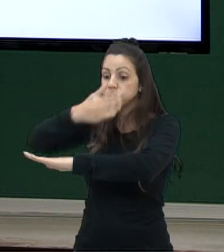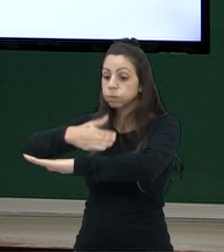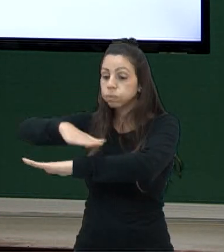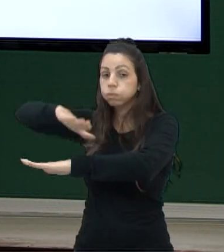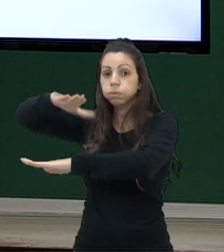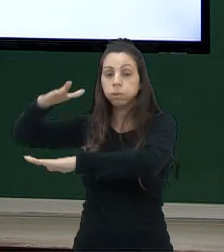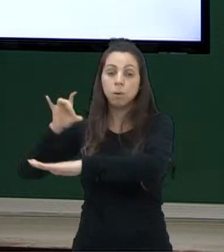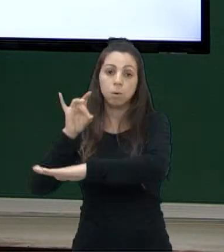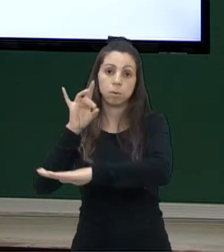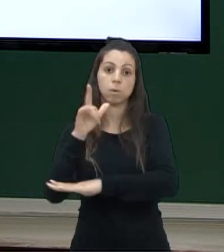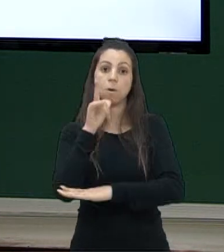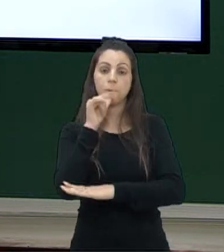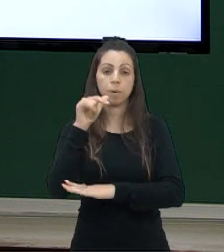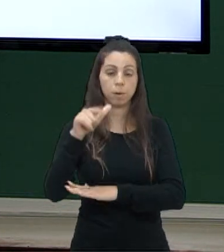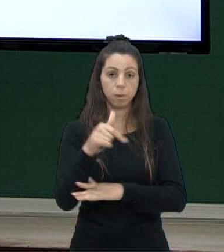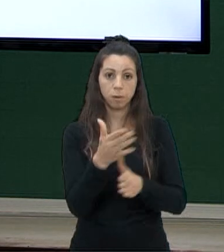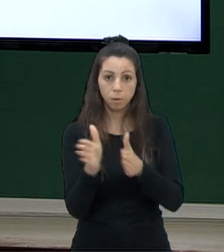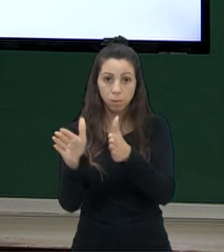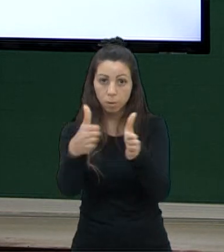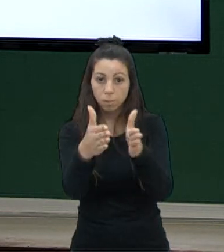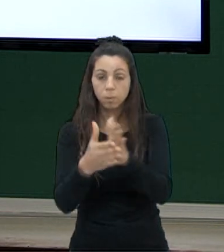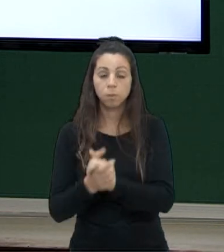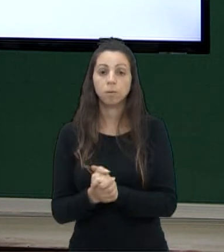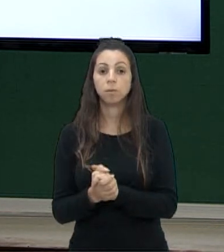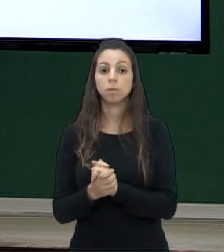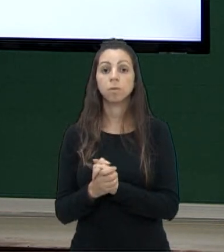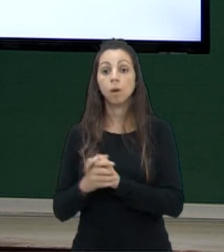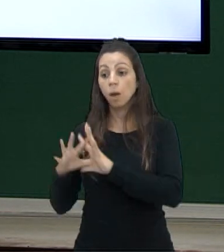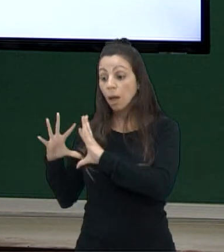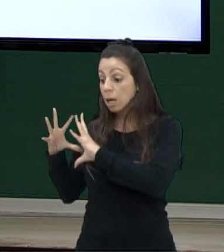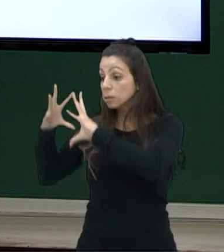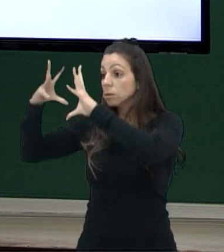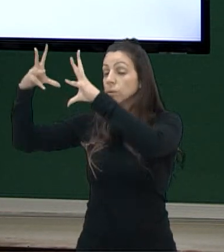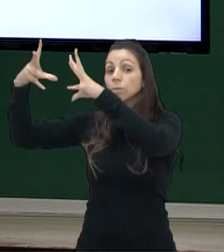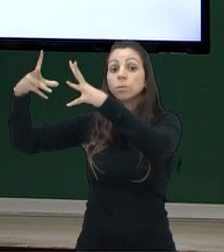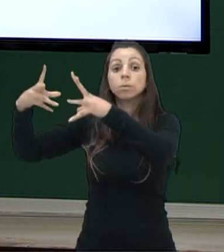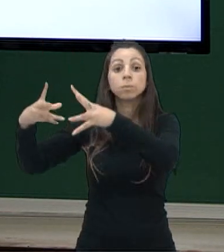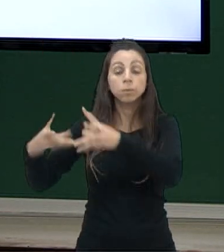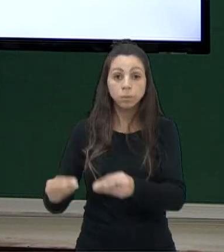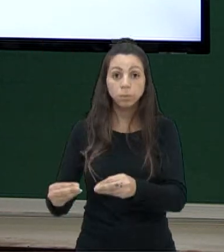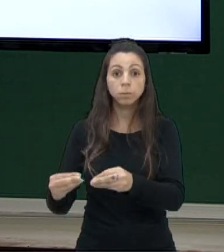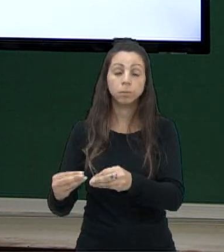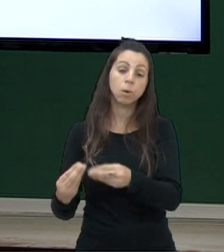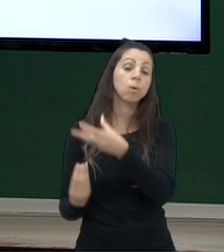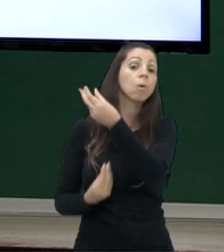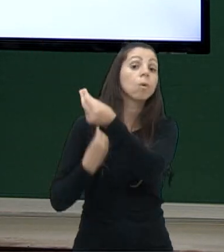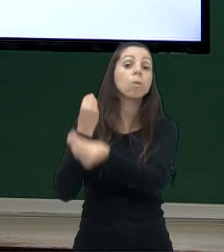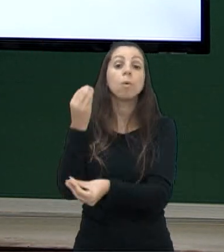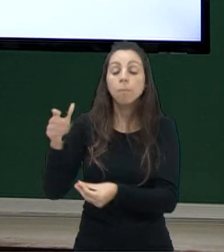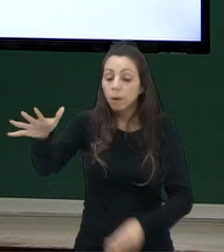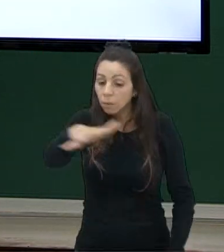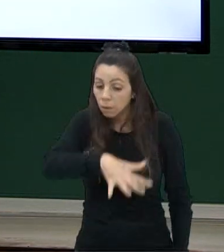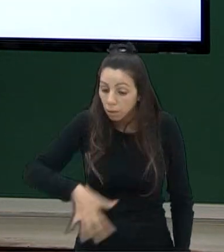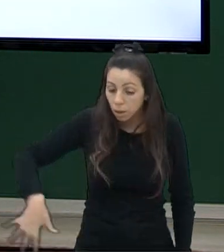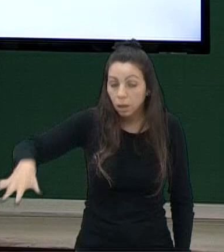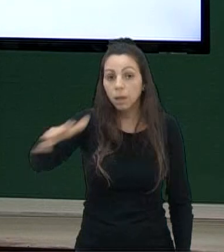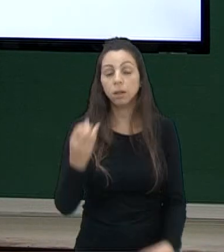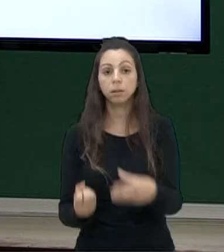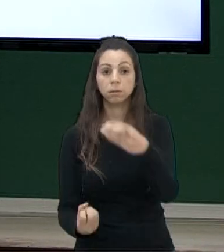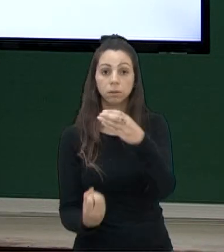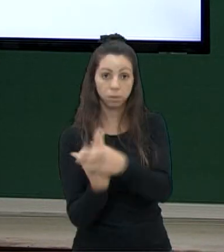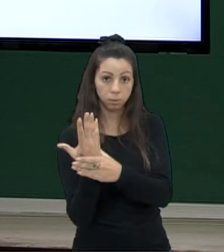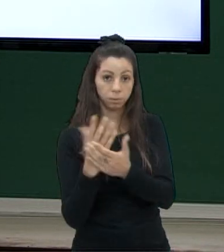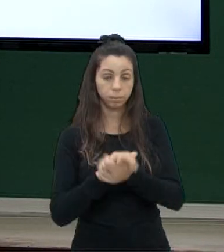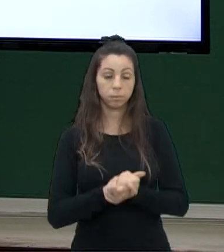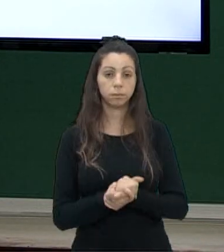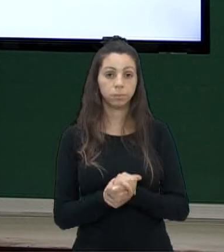não estamos falando somente dos rios, estamos falando do quê? Da formação geológica, de como aquela área se formou. E por